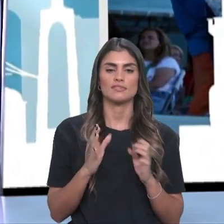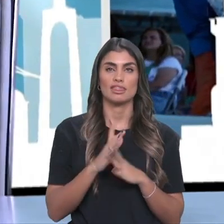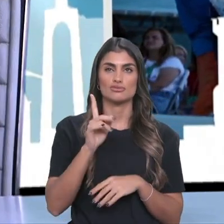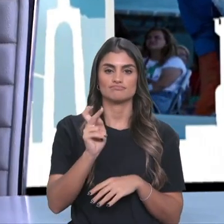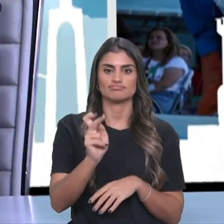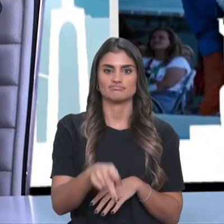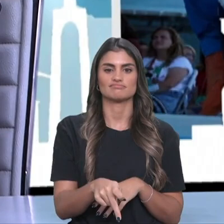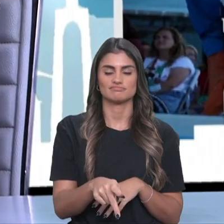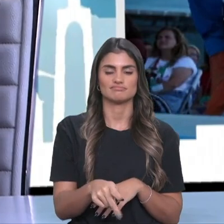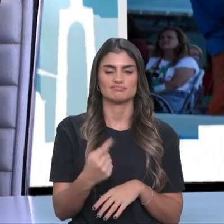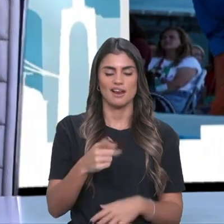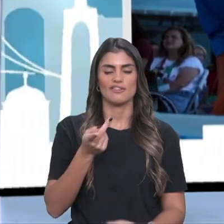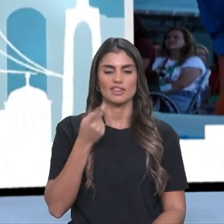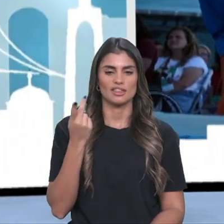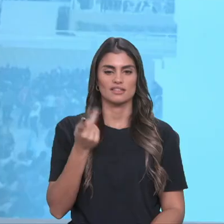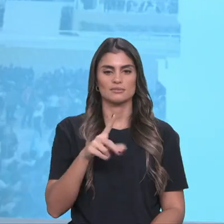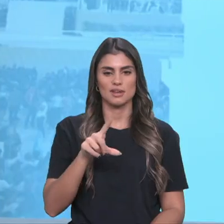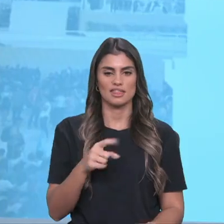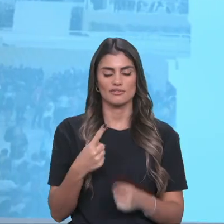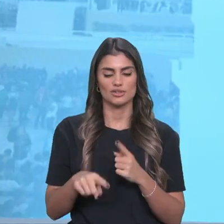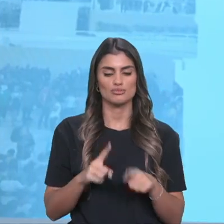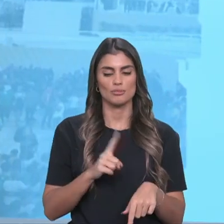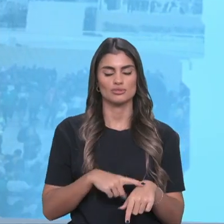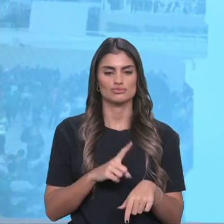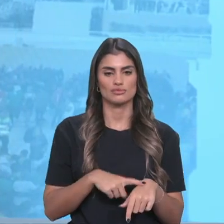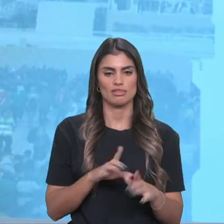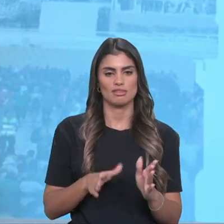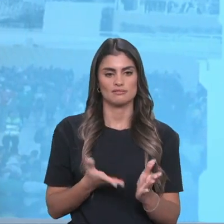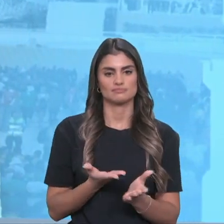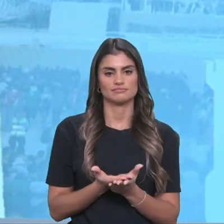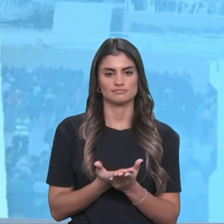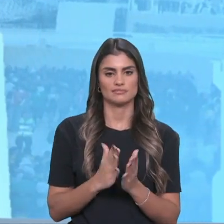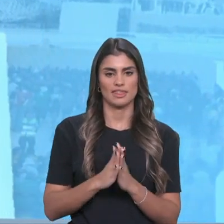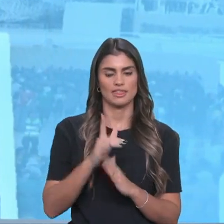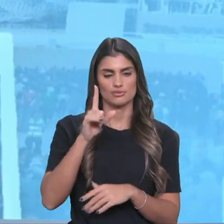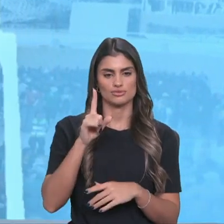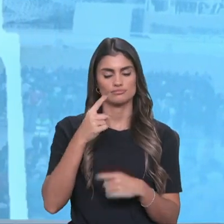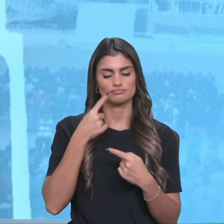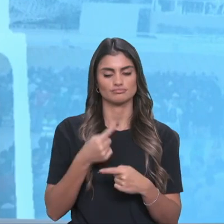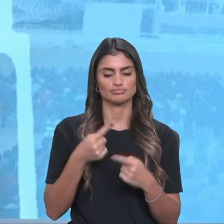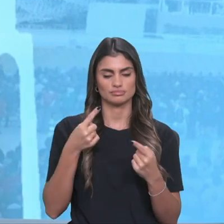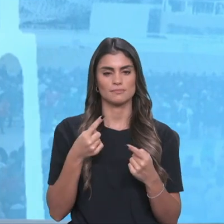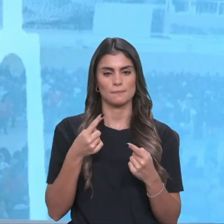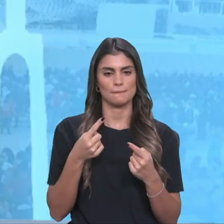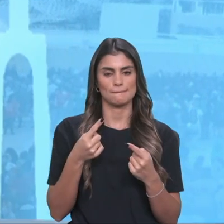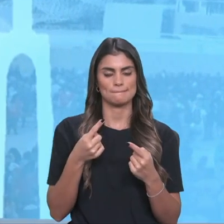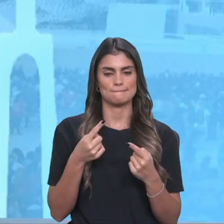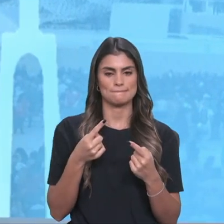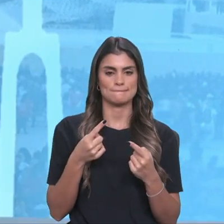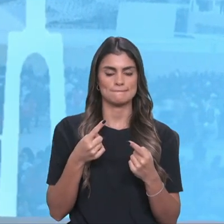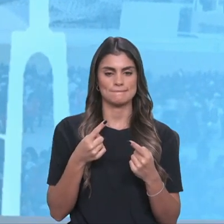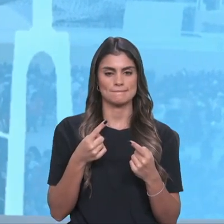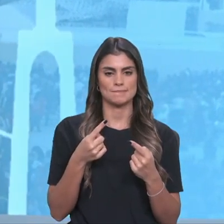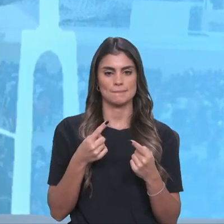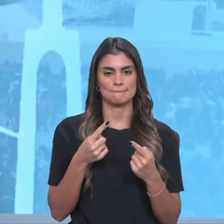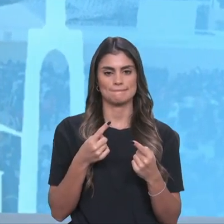assim. Há na vida também várias ocasiões que contribuem também para que Deus se revele de forma mais nítida na